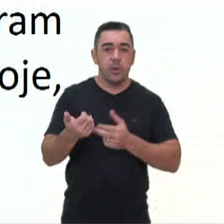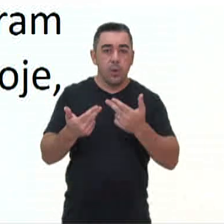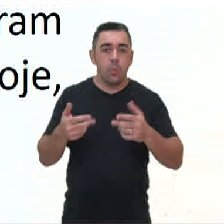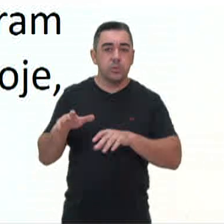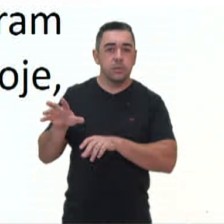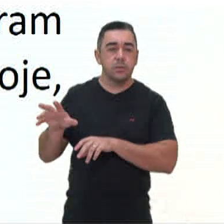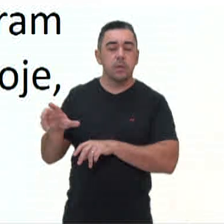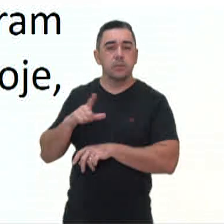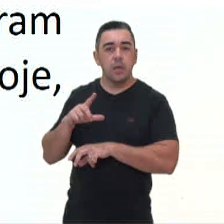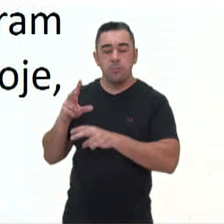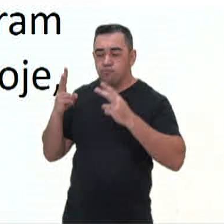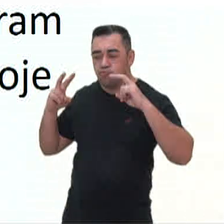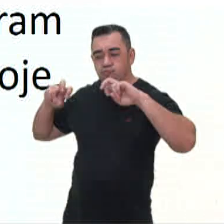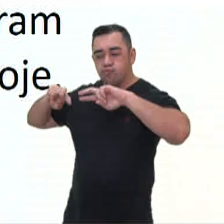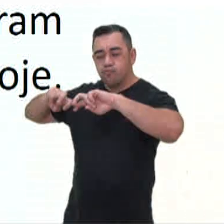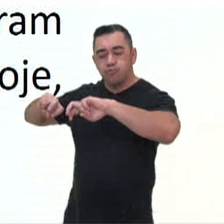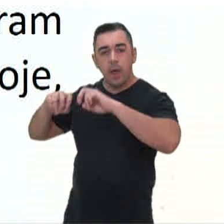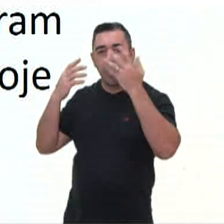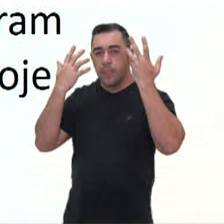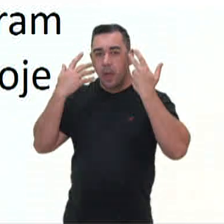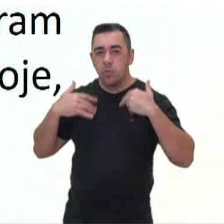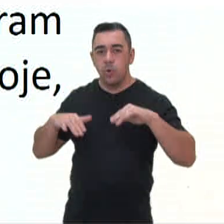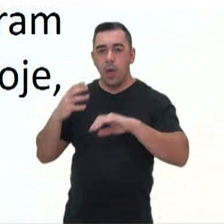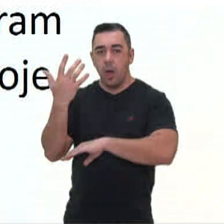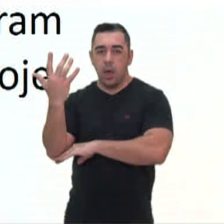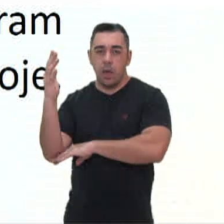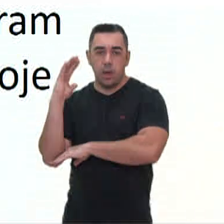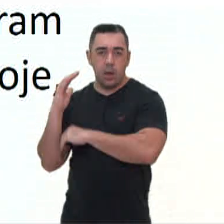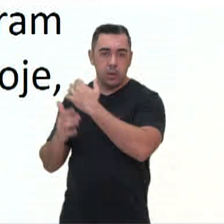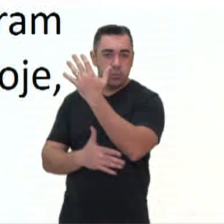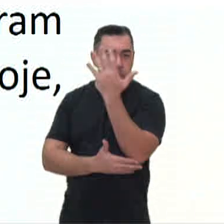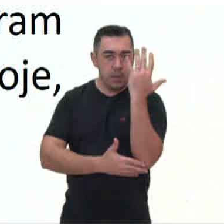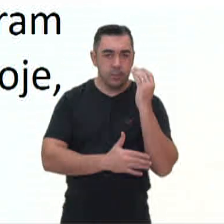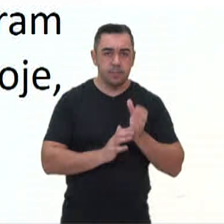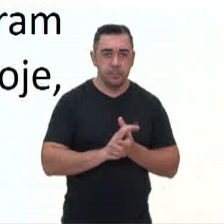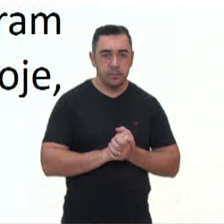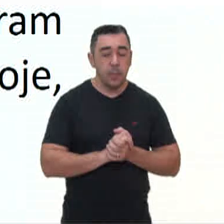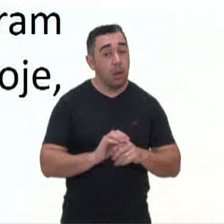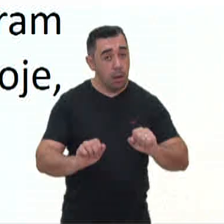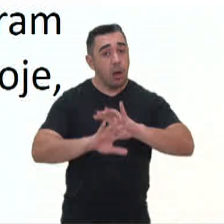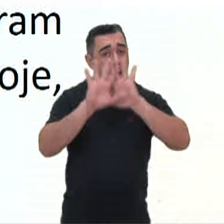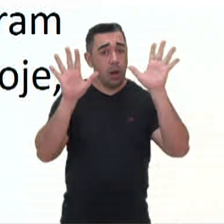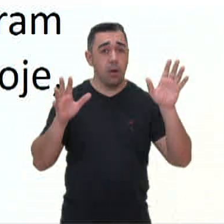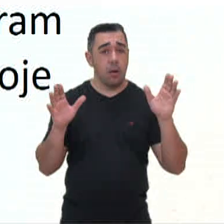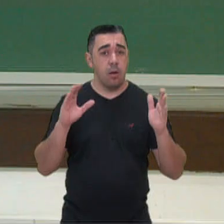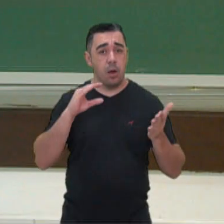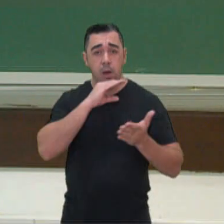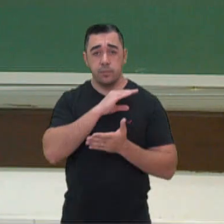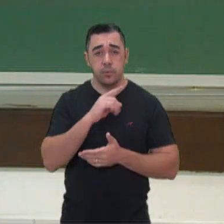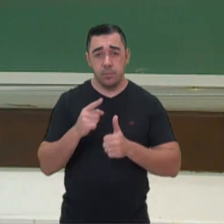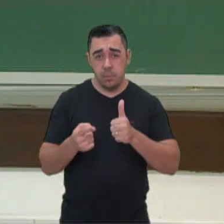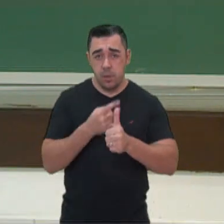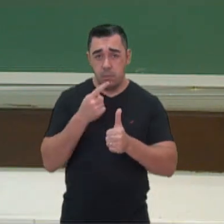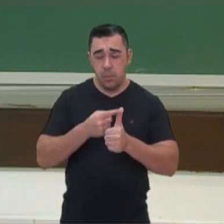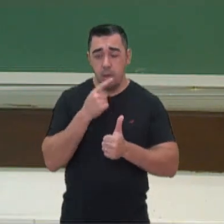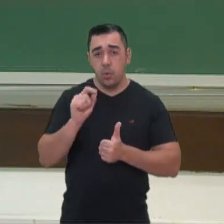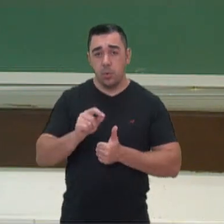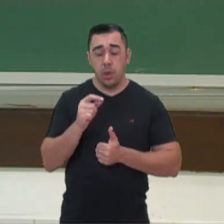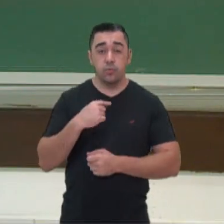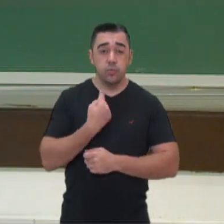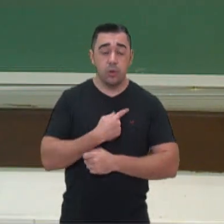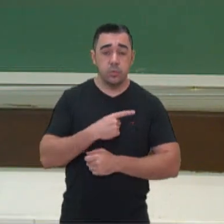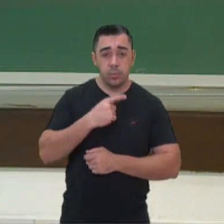facilitam a fixação. Claro que num primeiro momento é assim, mas como nós temos a razão,